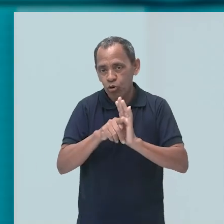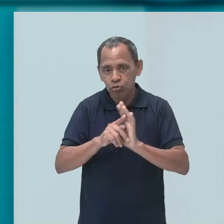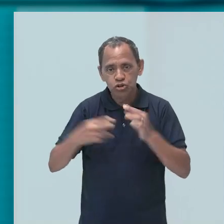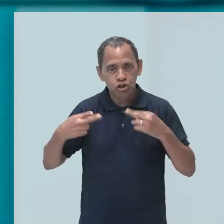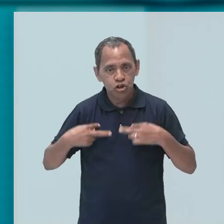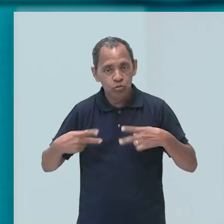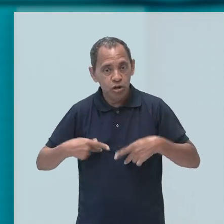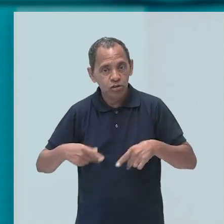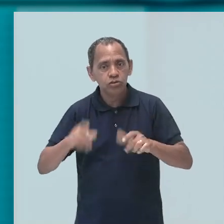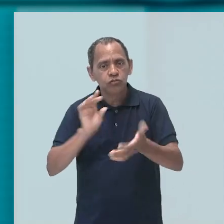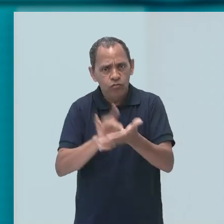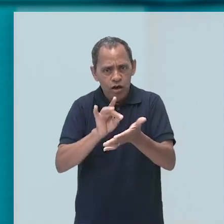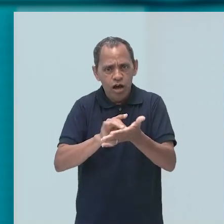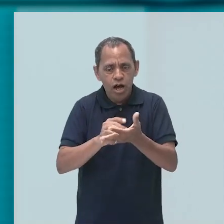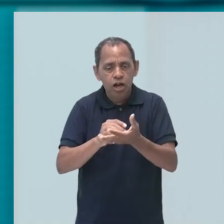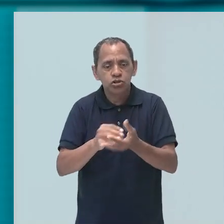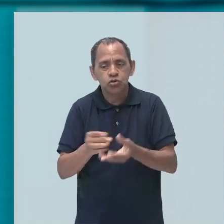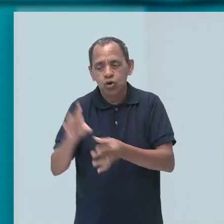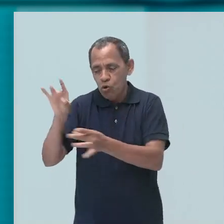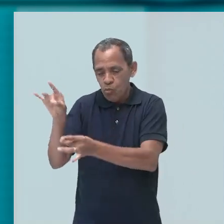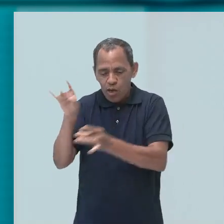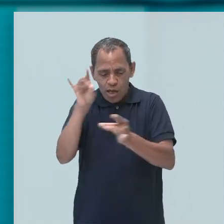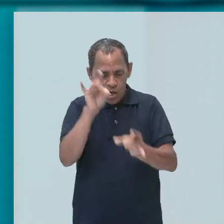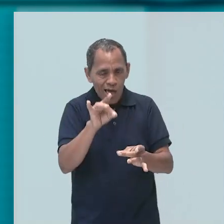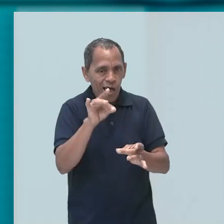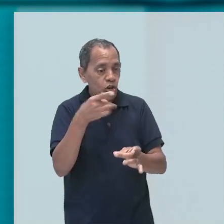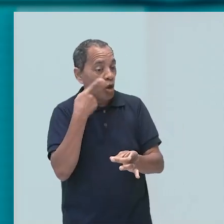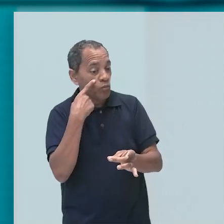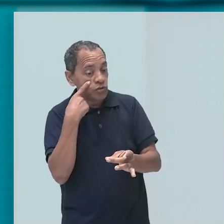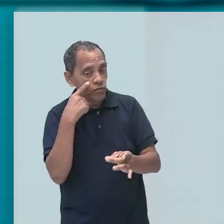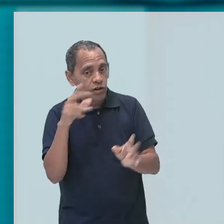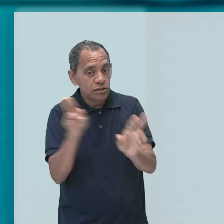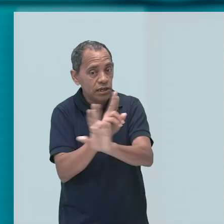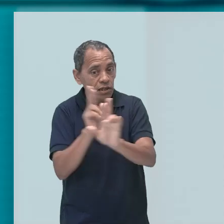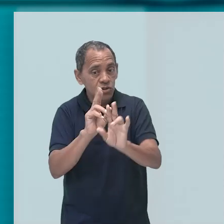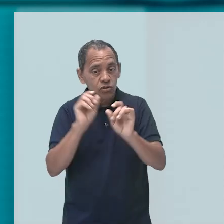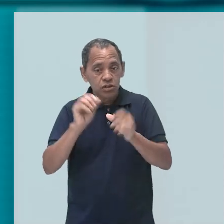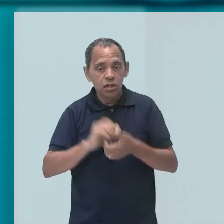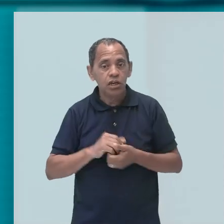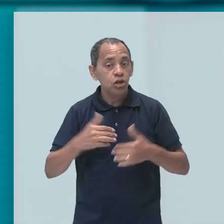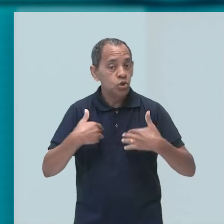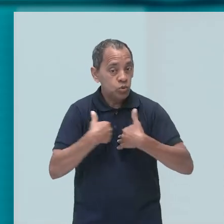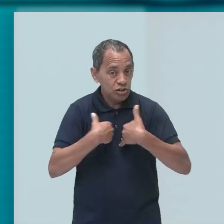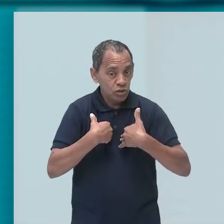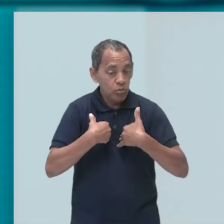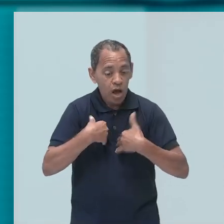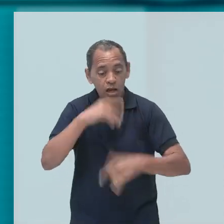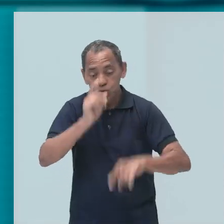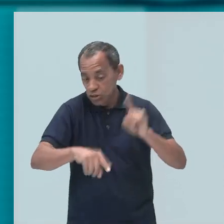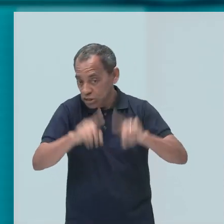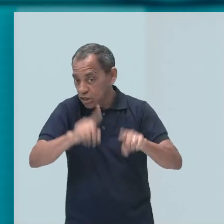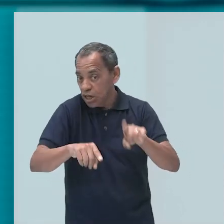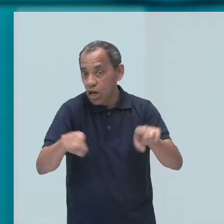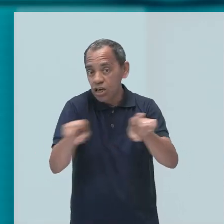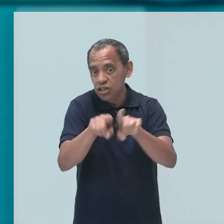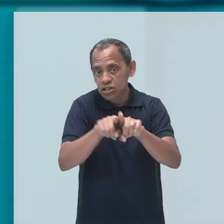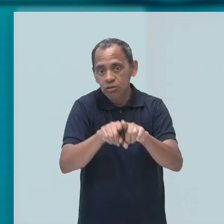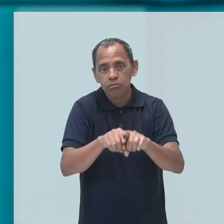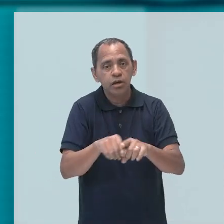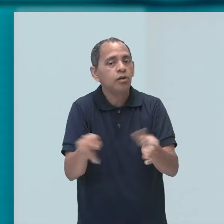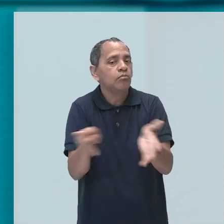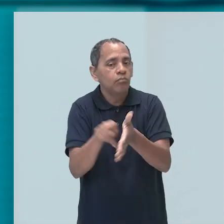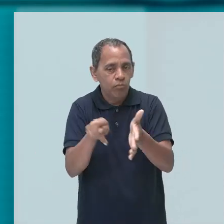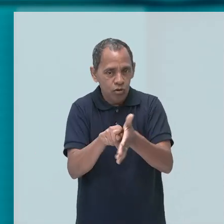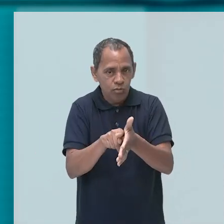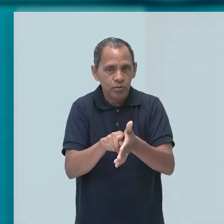humanos acabam aí sendo colocados e observados nas relações aí dos elementos que não são humanos e são próprios da